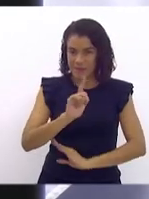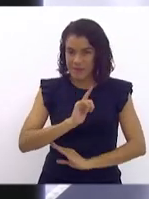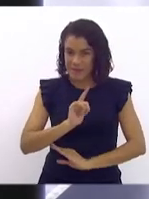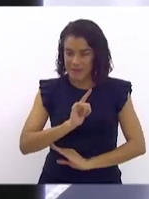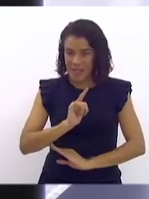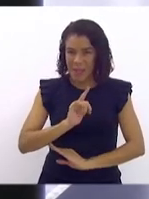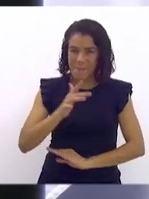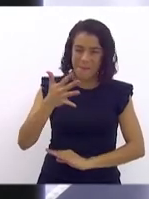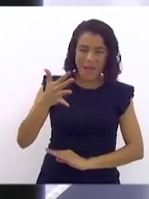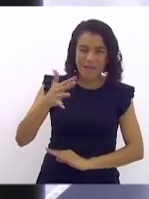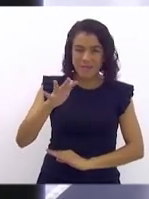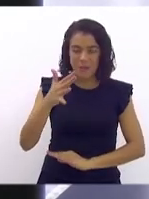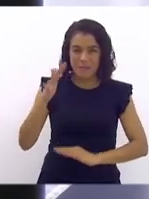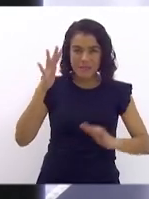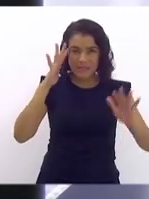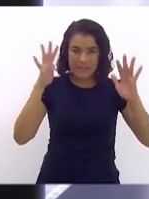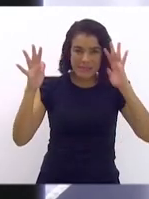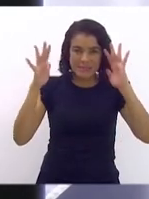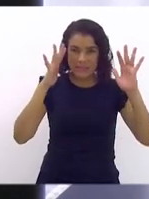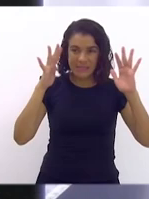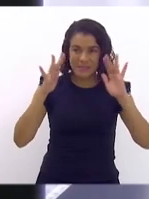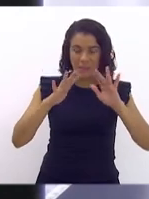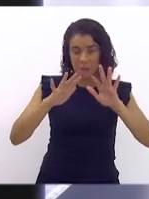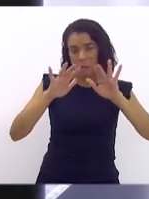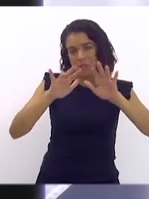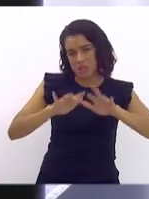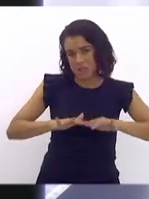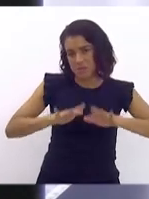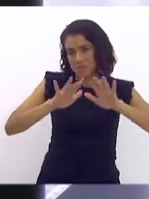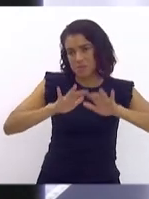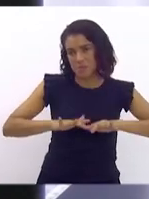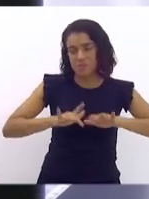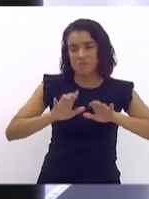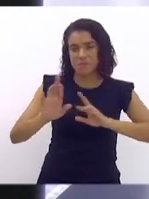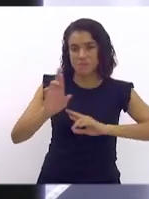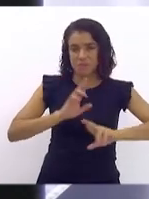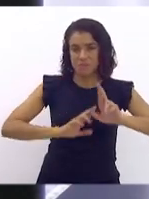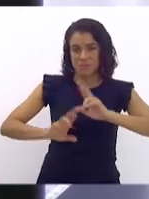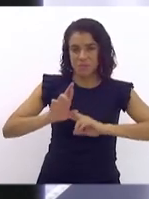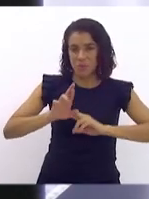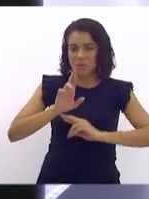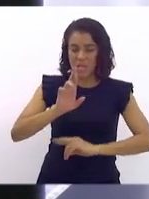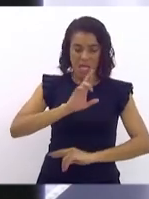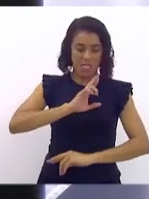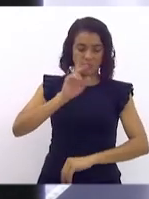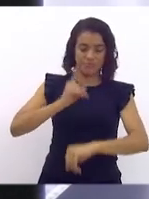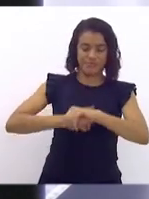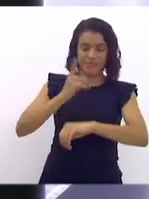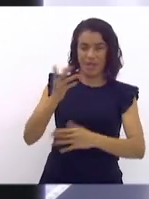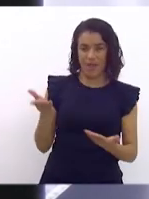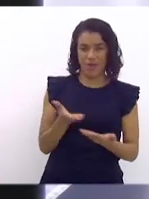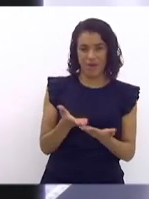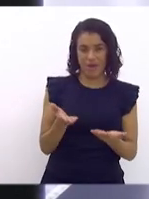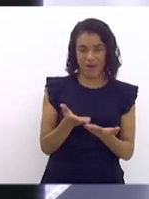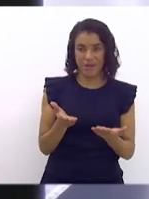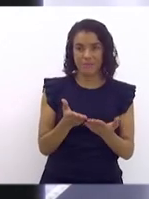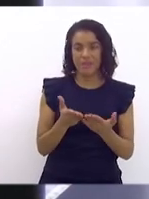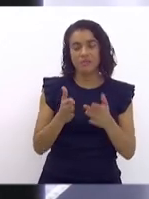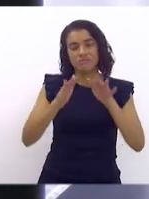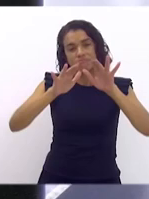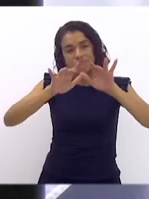uma noção, se pudesse informar por escrito, não precisa ser nem dizendo agora, mas informar por